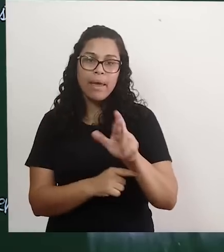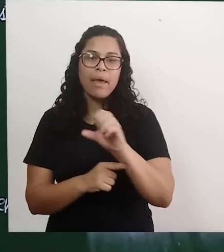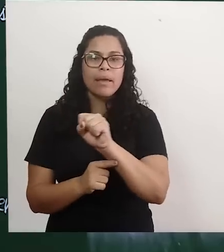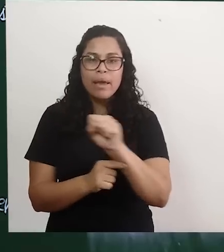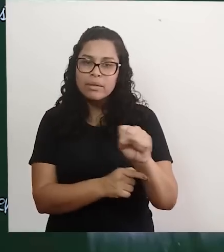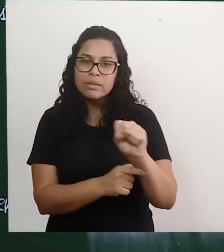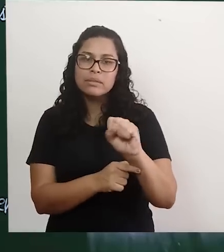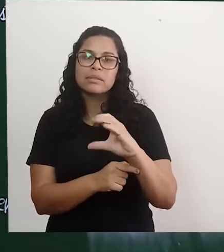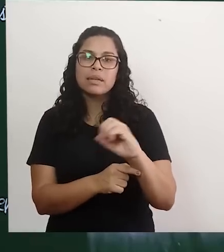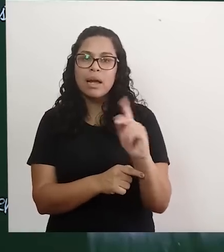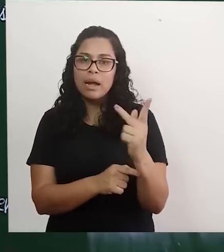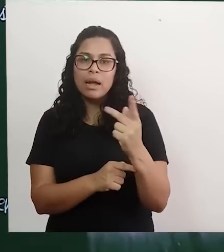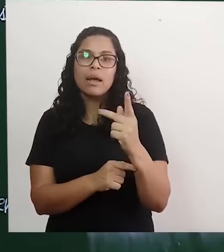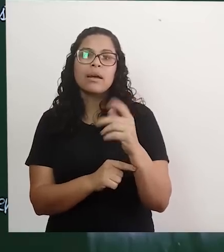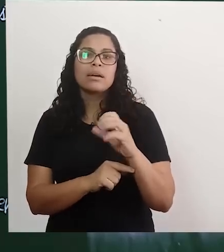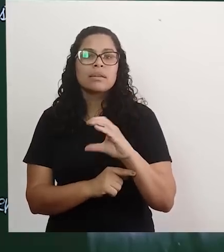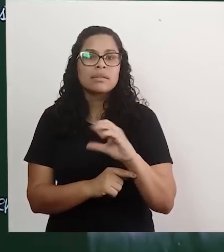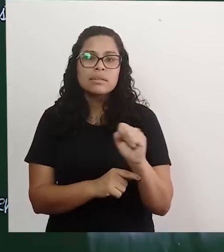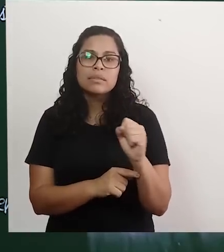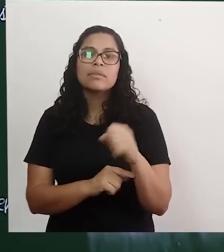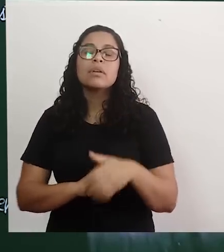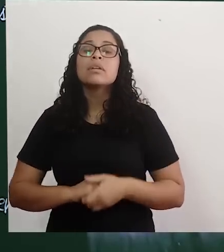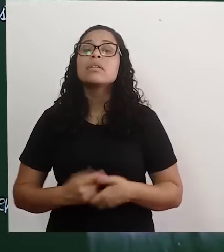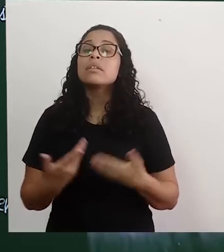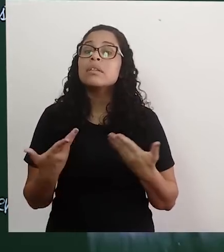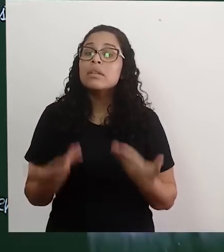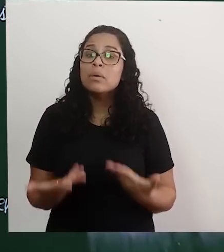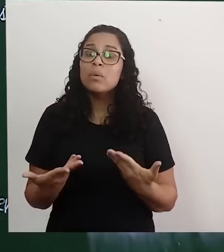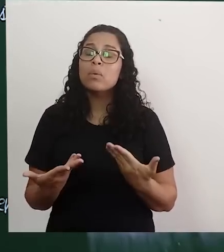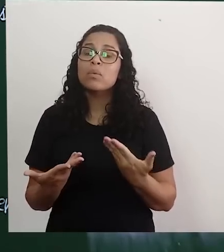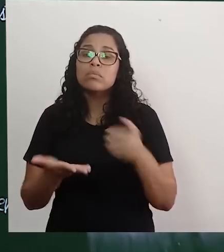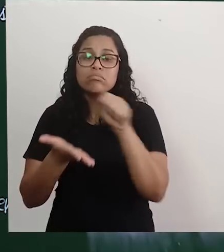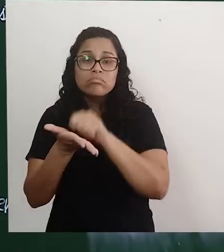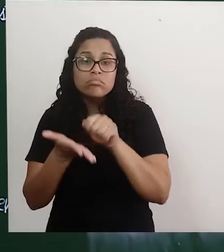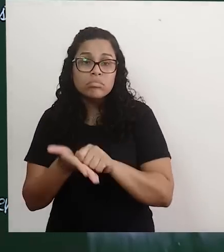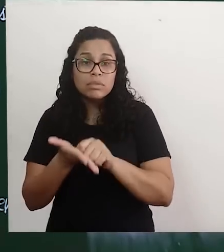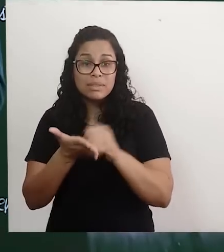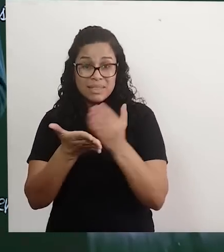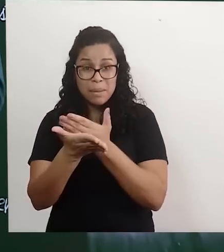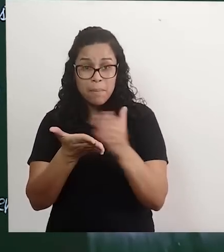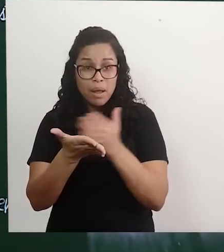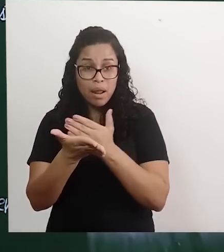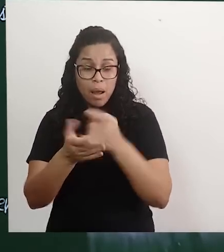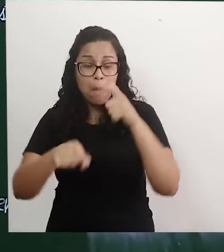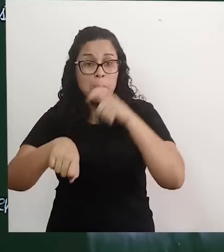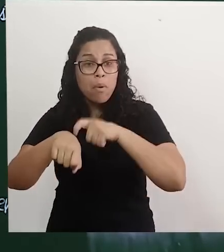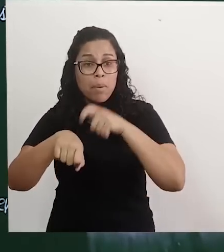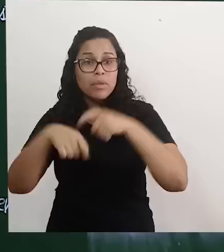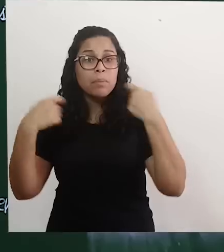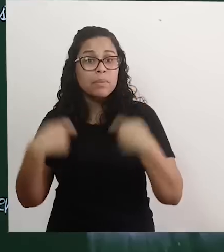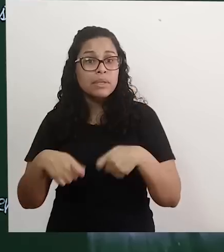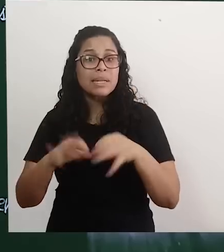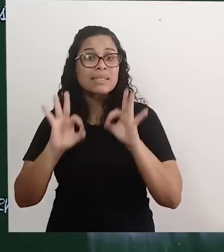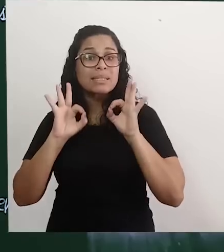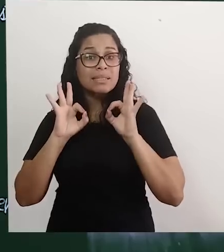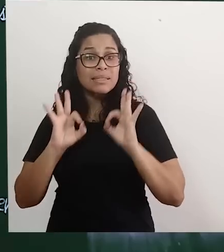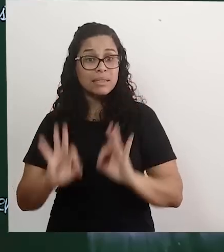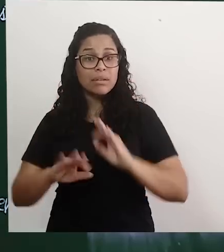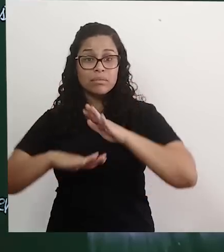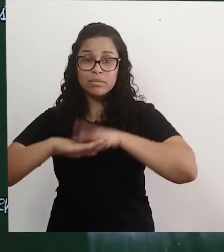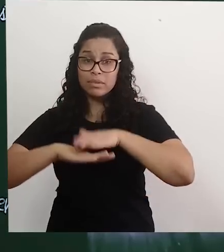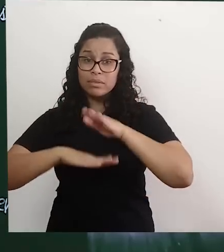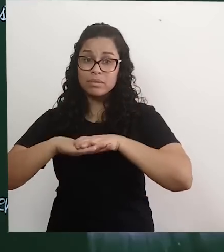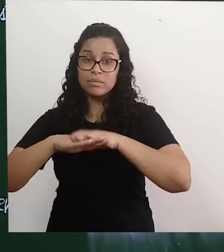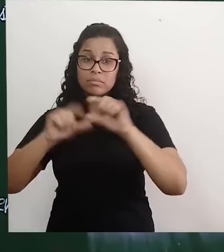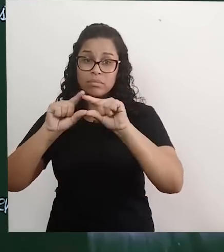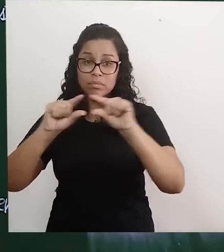né? SS, SC, esses dígrafos, quando eles vão ser separados na hora da divisão silábica, da translineação, eles